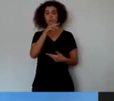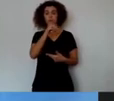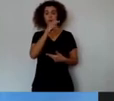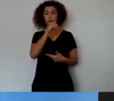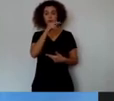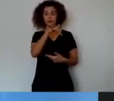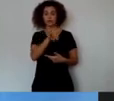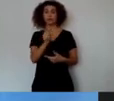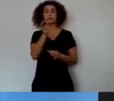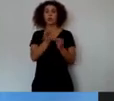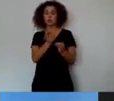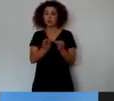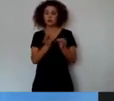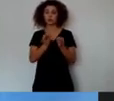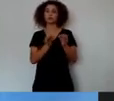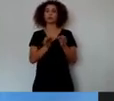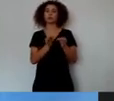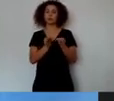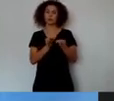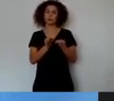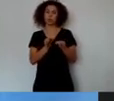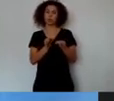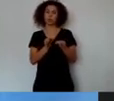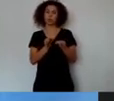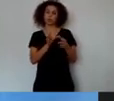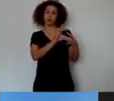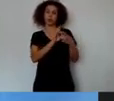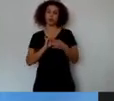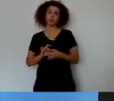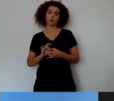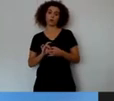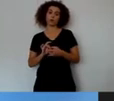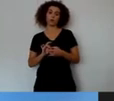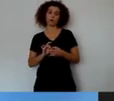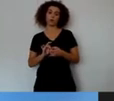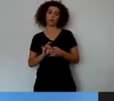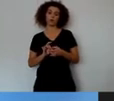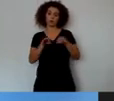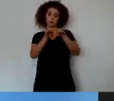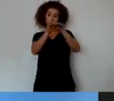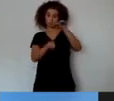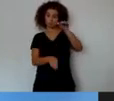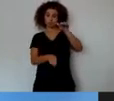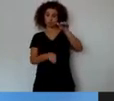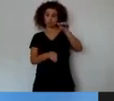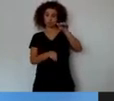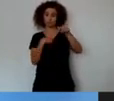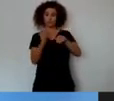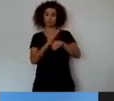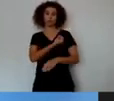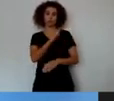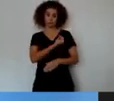justiça e tal, não tem como serem completas num contexto racialmente desigual como a gente vive. Né? Então, assim, é